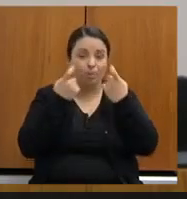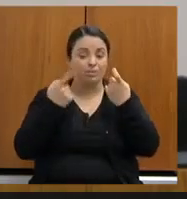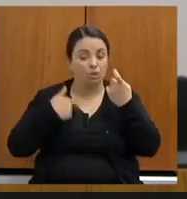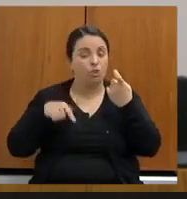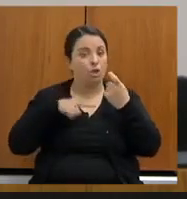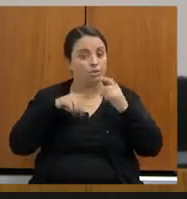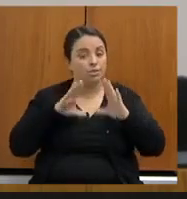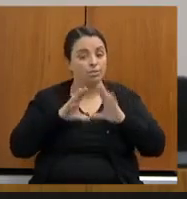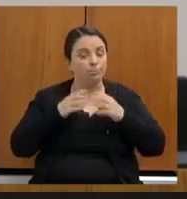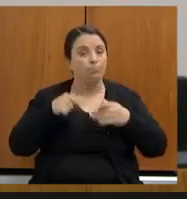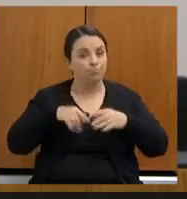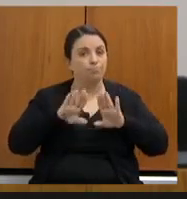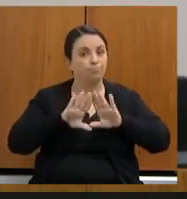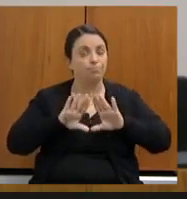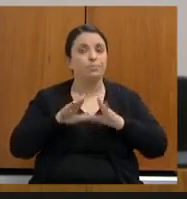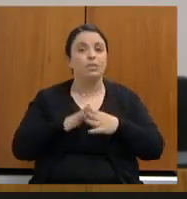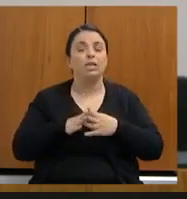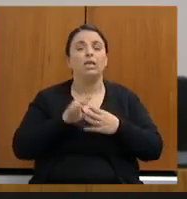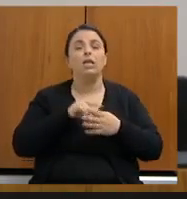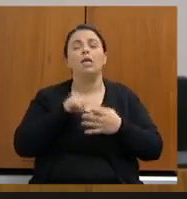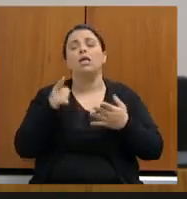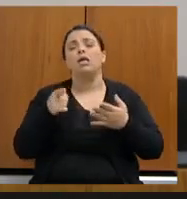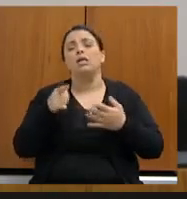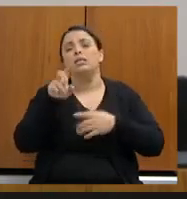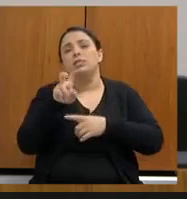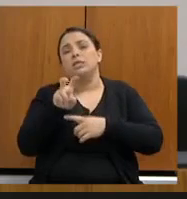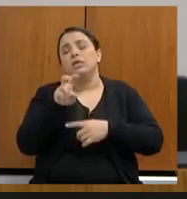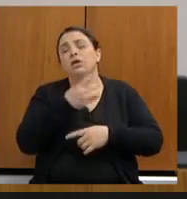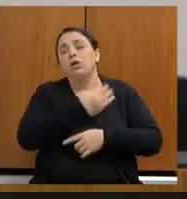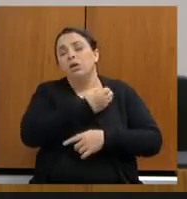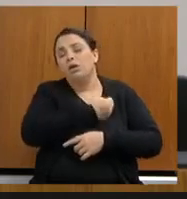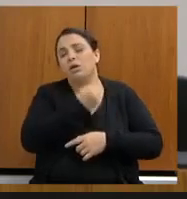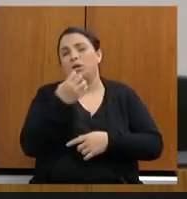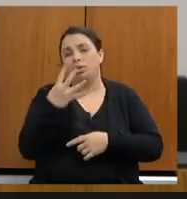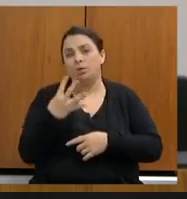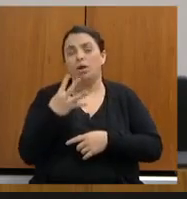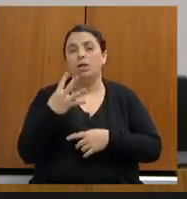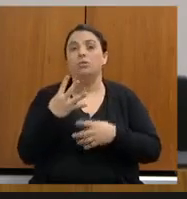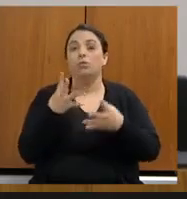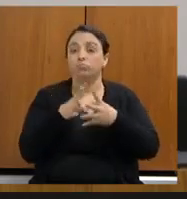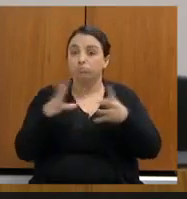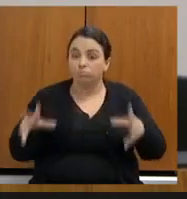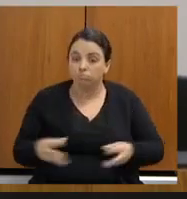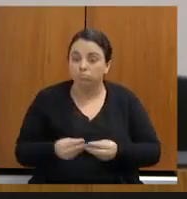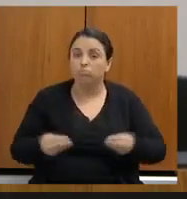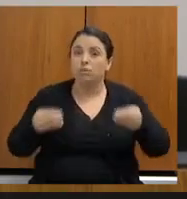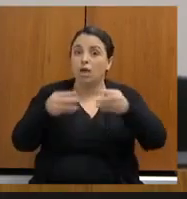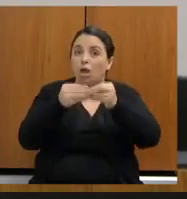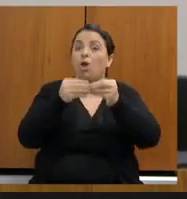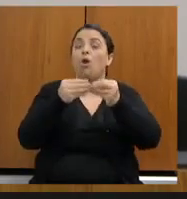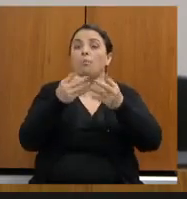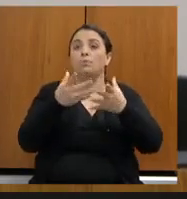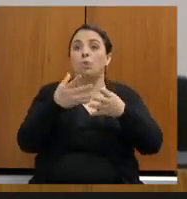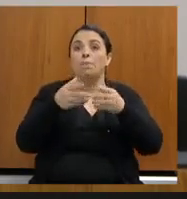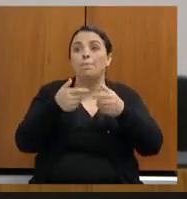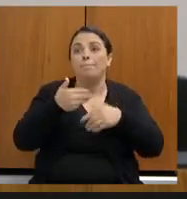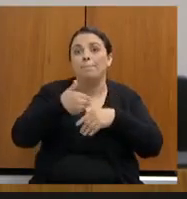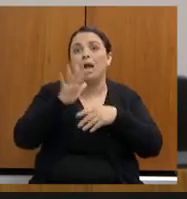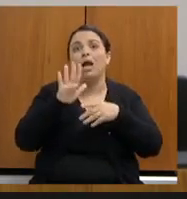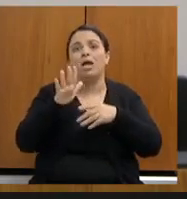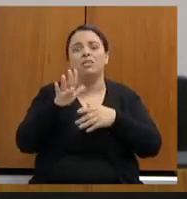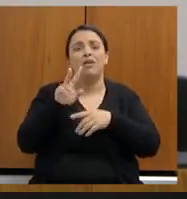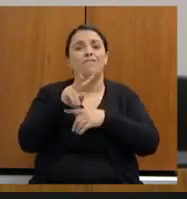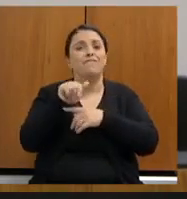Segurança Pública Comandante efetivo recomposição dos efetivos que cada vez mais o efetivo da Polícia